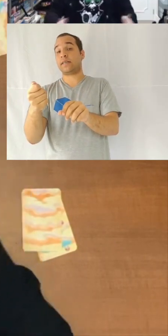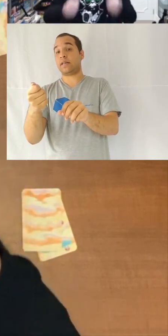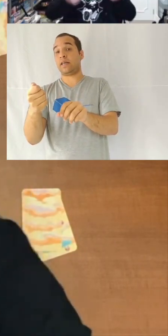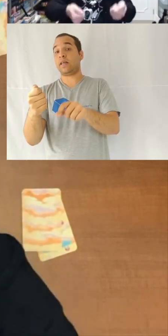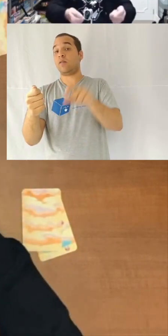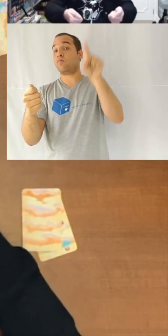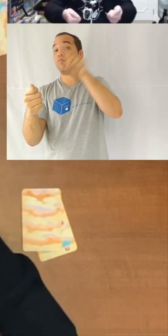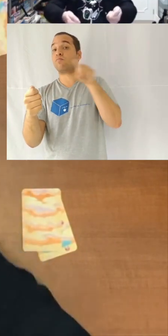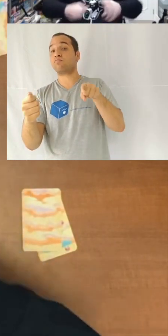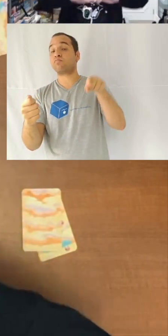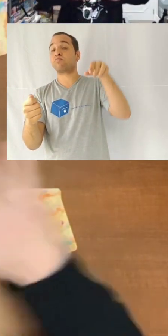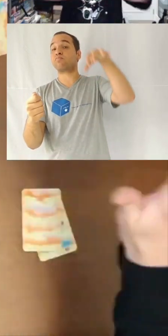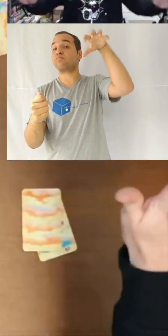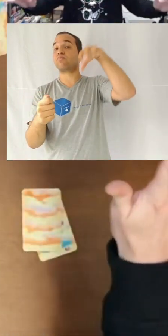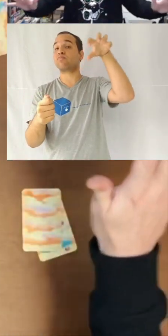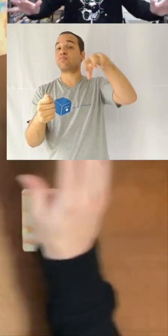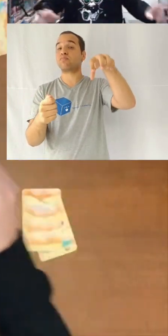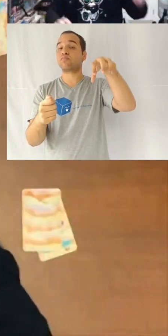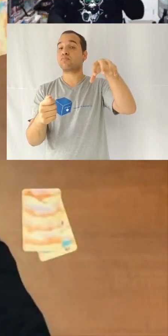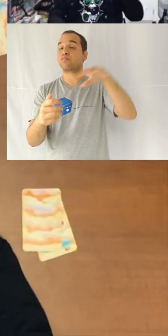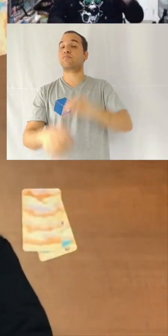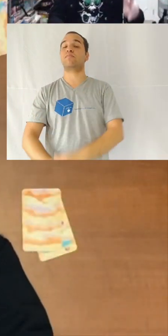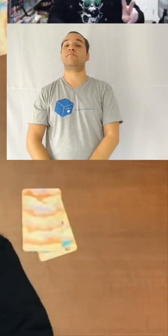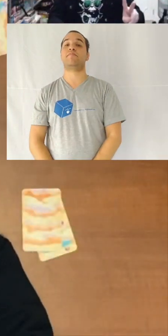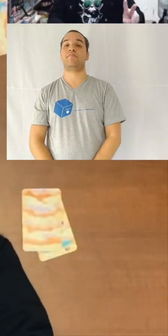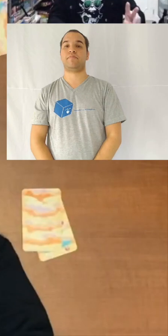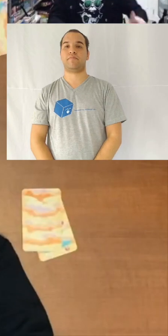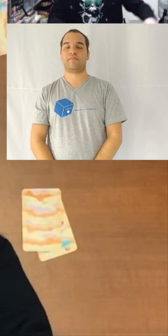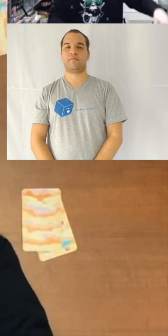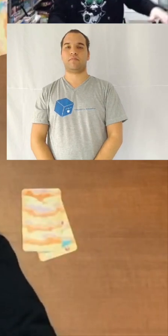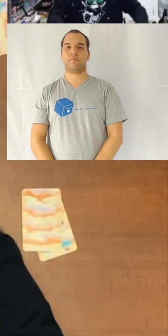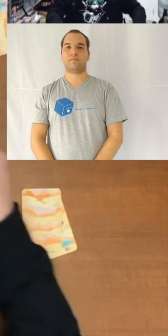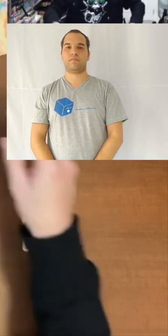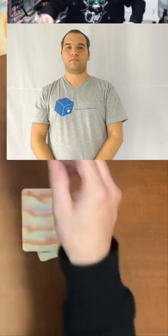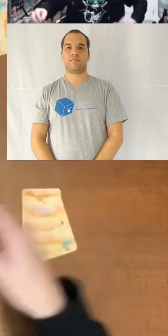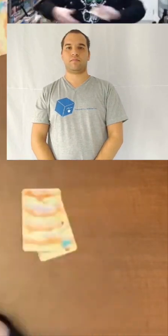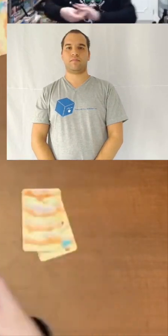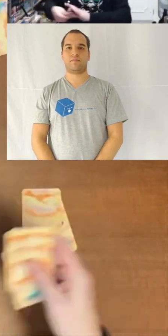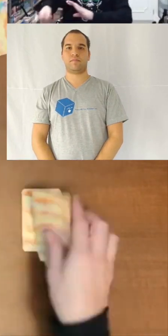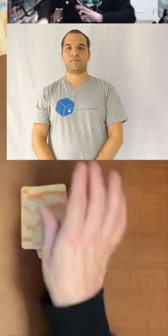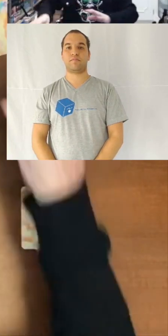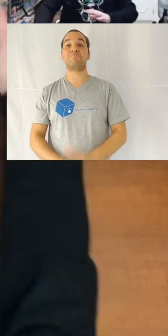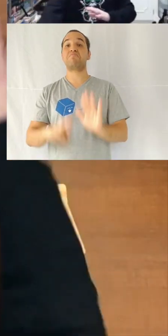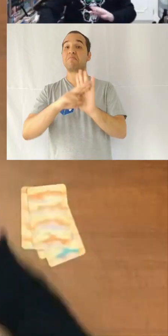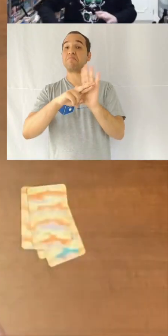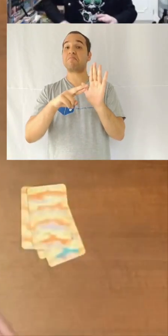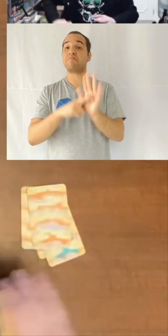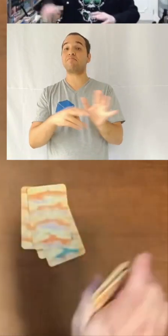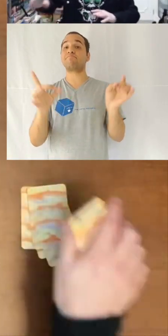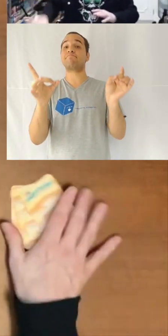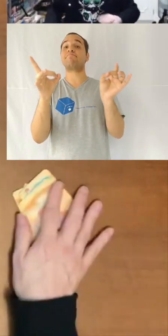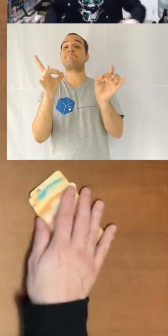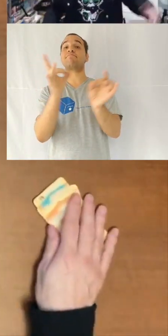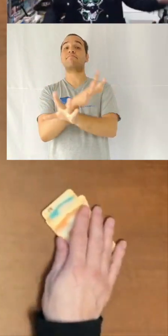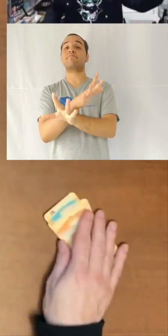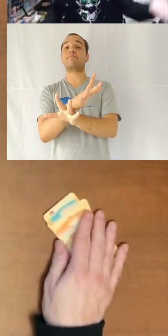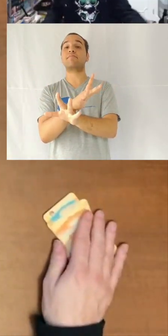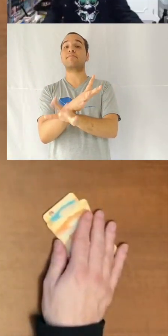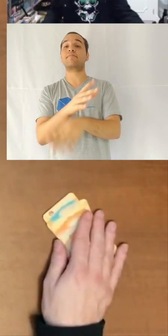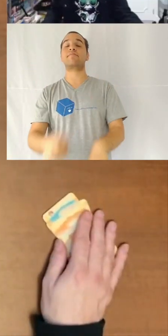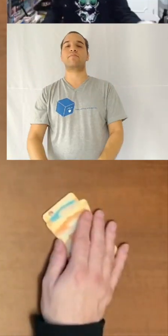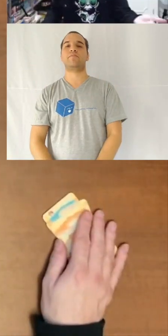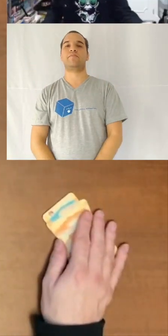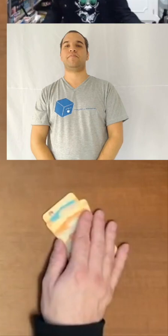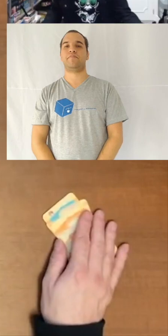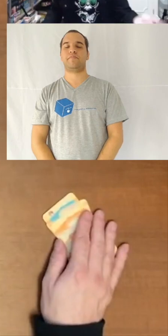Aí ele imediatamente mostra e ganhei. E a segunda possibilidade é que todos os jogadores menos